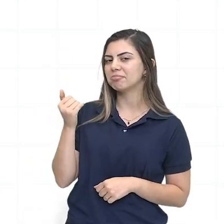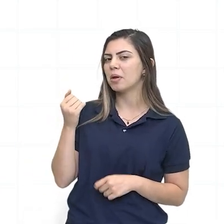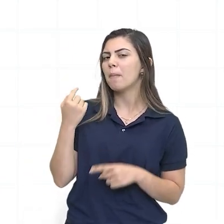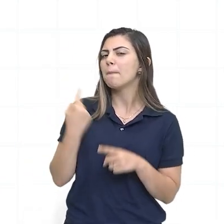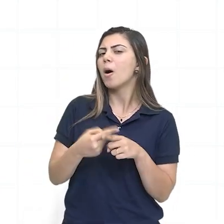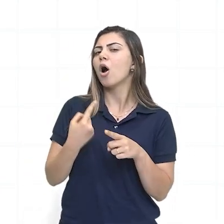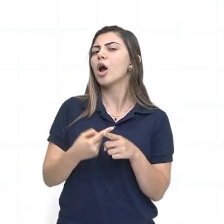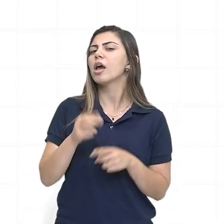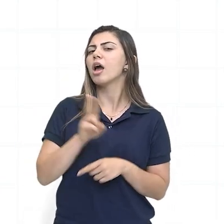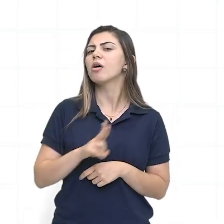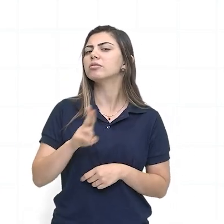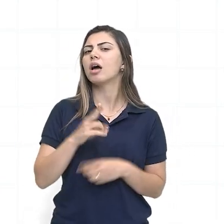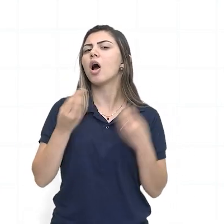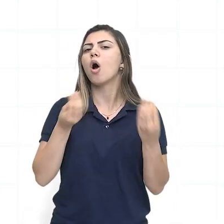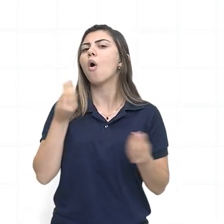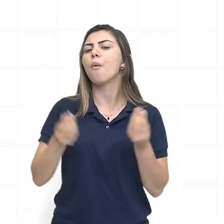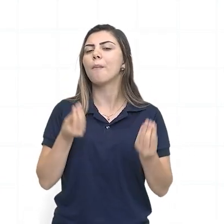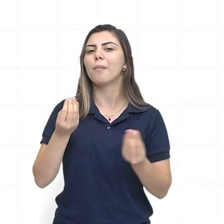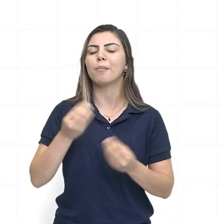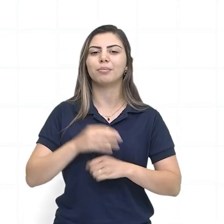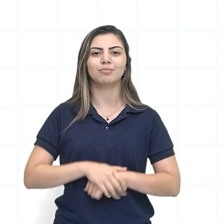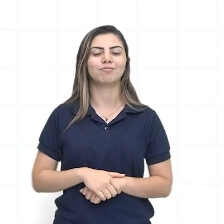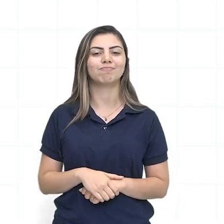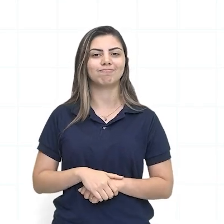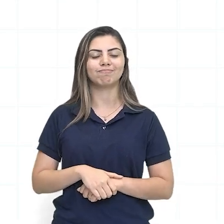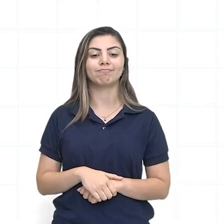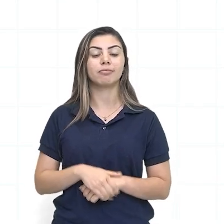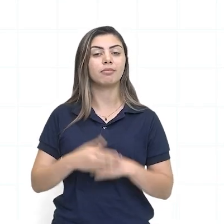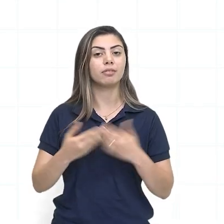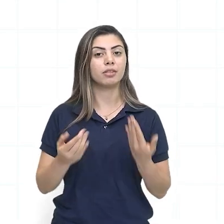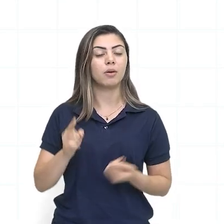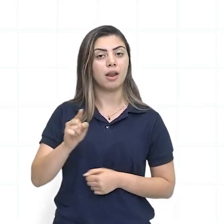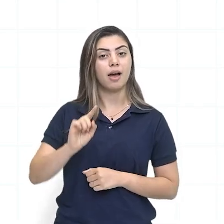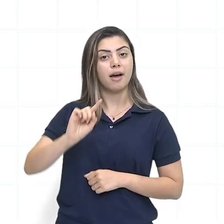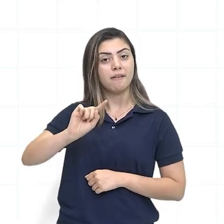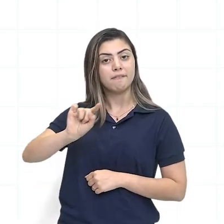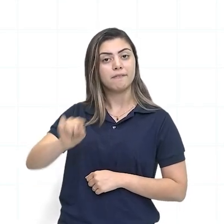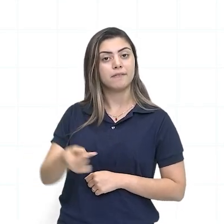para quê? Ela serve para